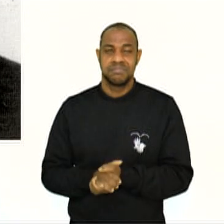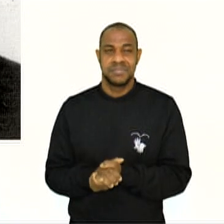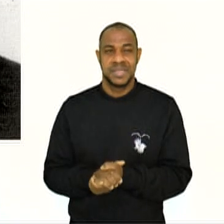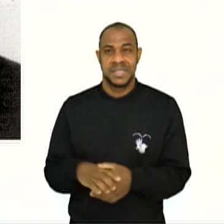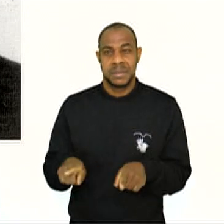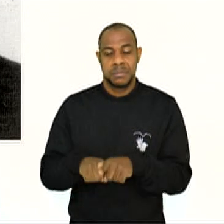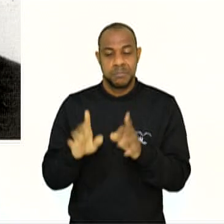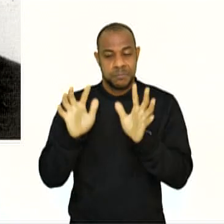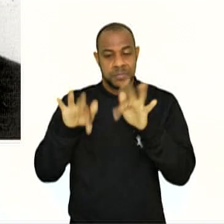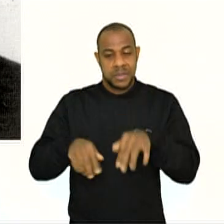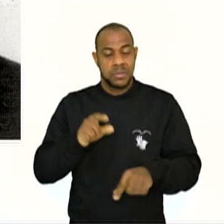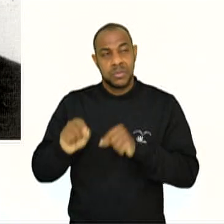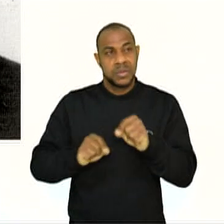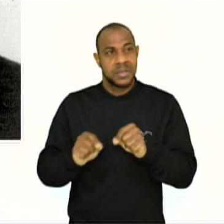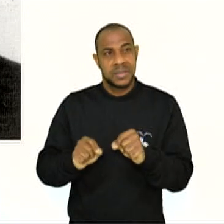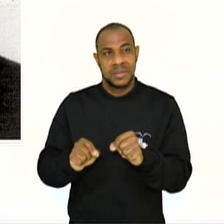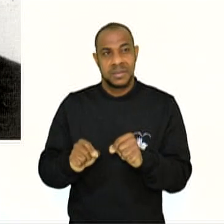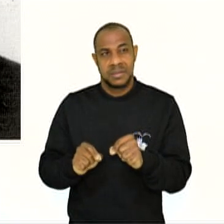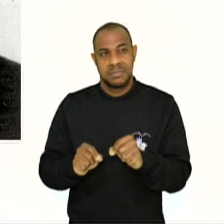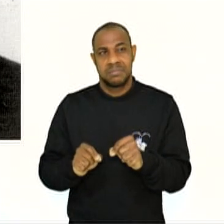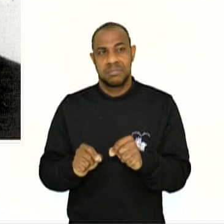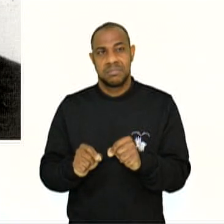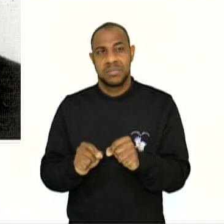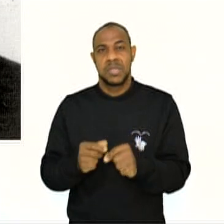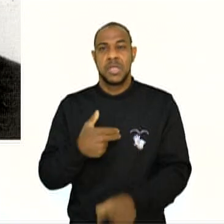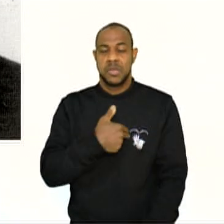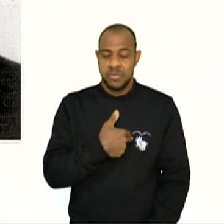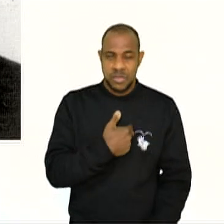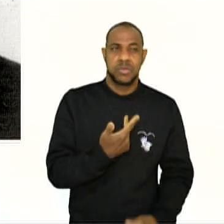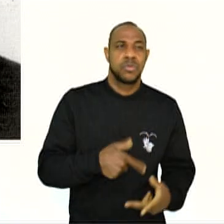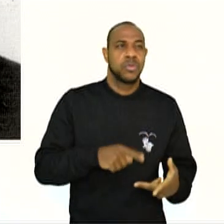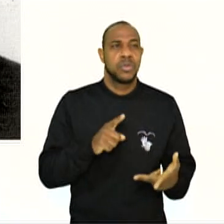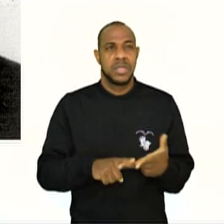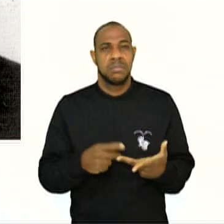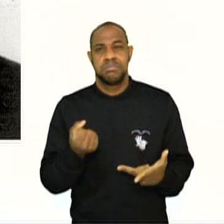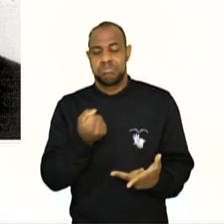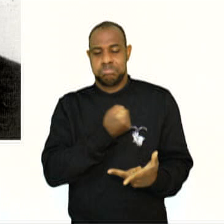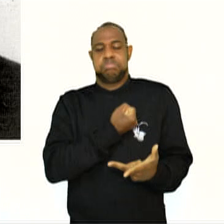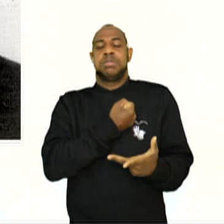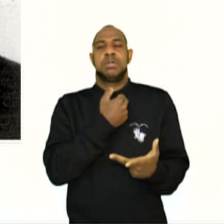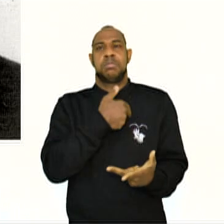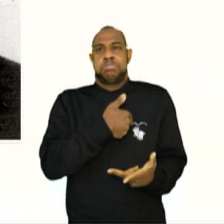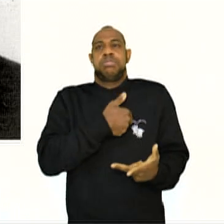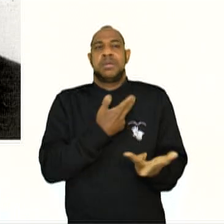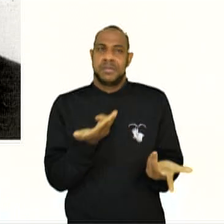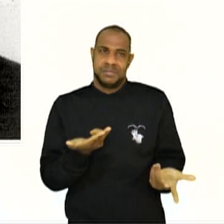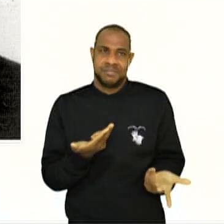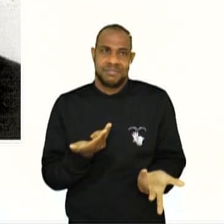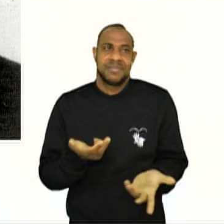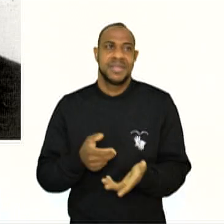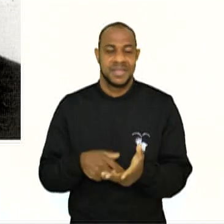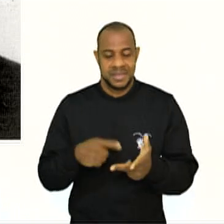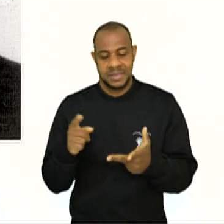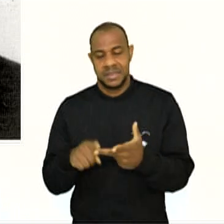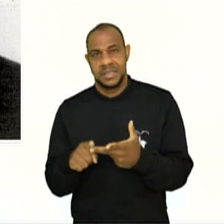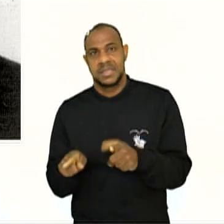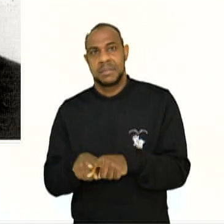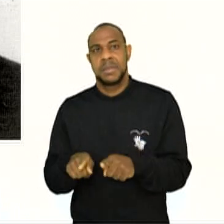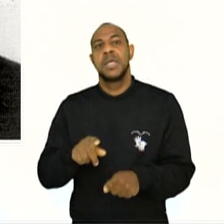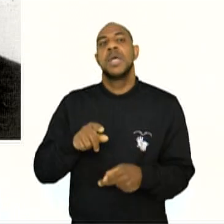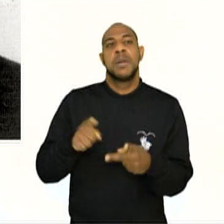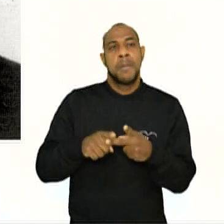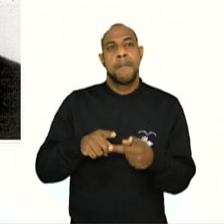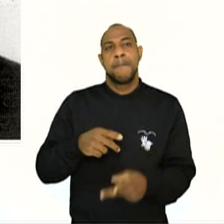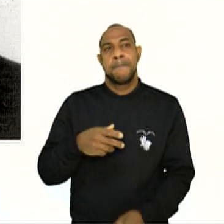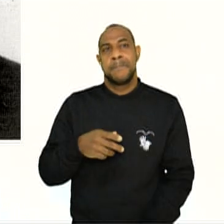e terminaram tragicamente. O governo do Getúlio, com o seu suicídio, em agosto de 54, e o presidente João Goulart